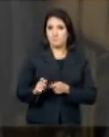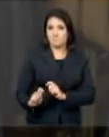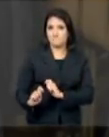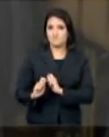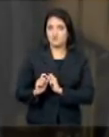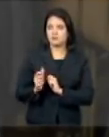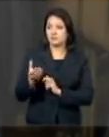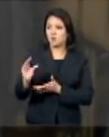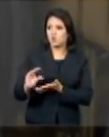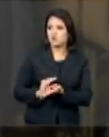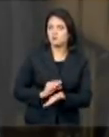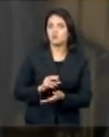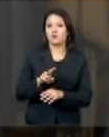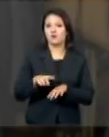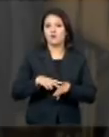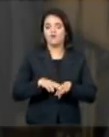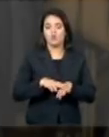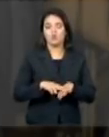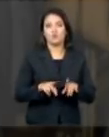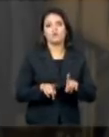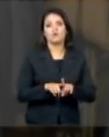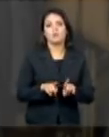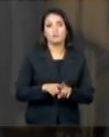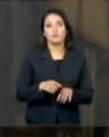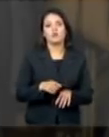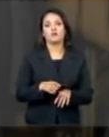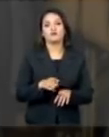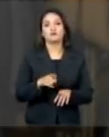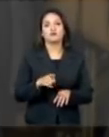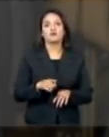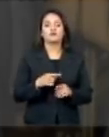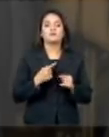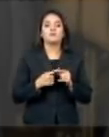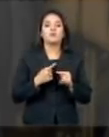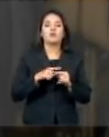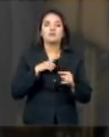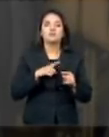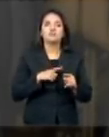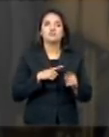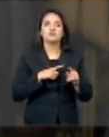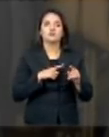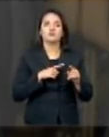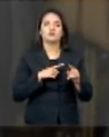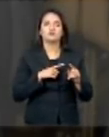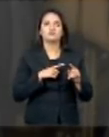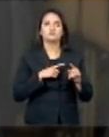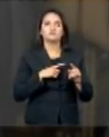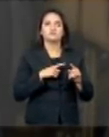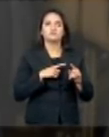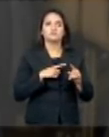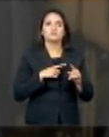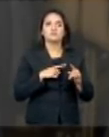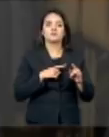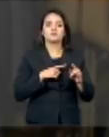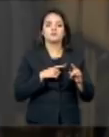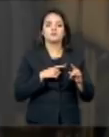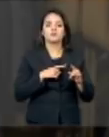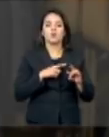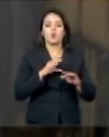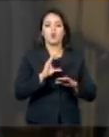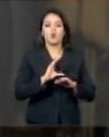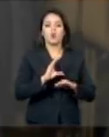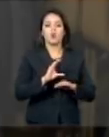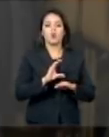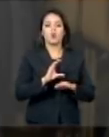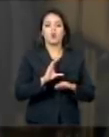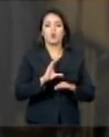e procuradores do tribunal de contas do estado e em razão de uma vedação que existia à época no koge no código de organização